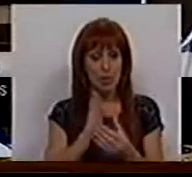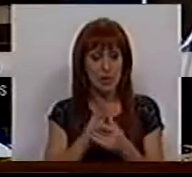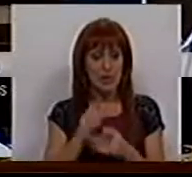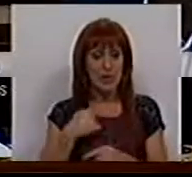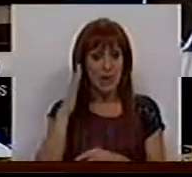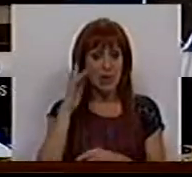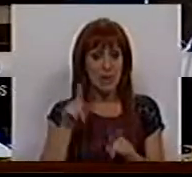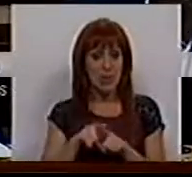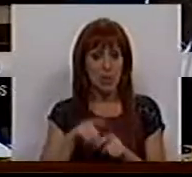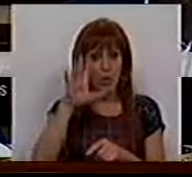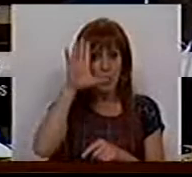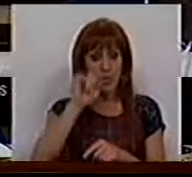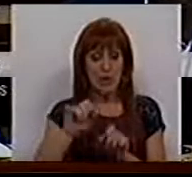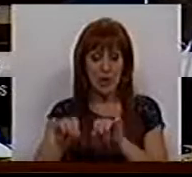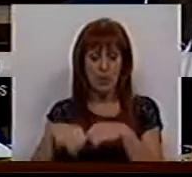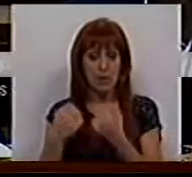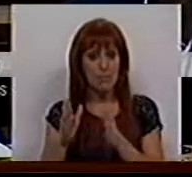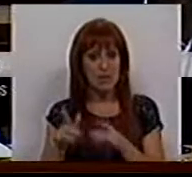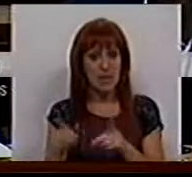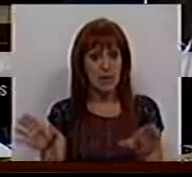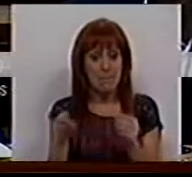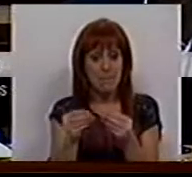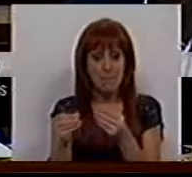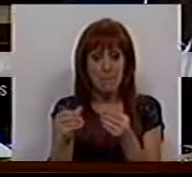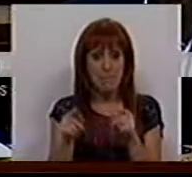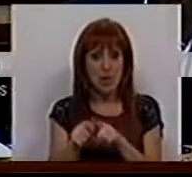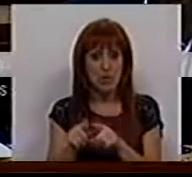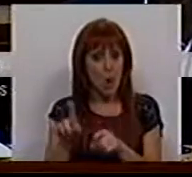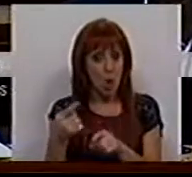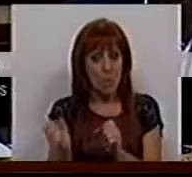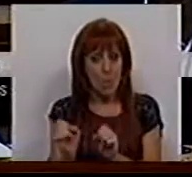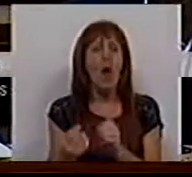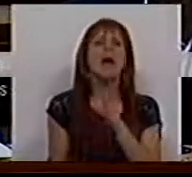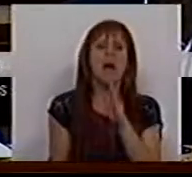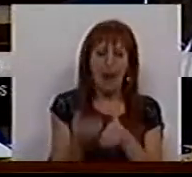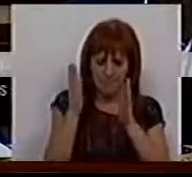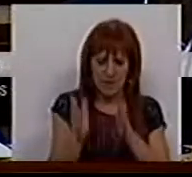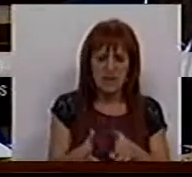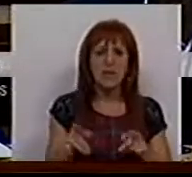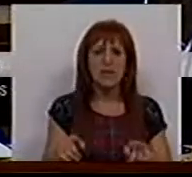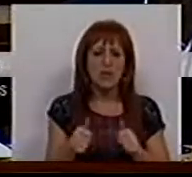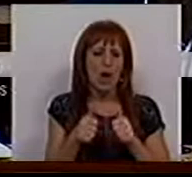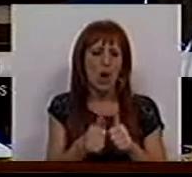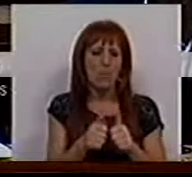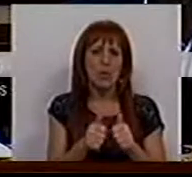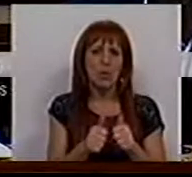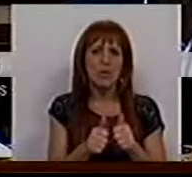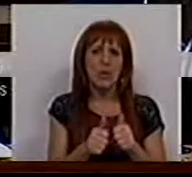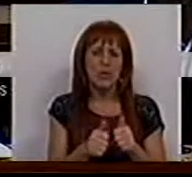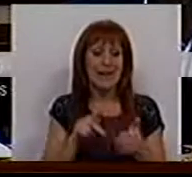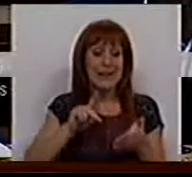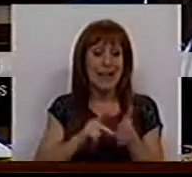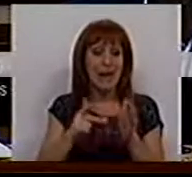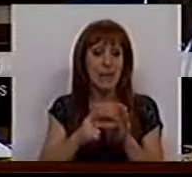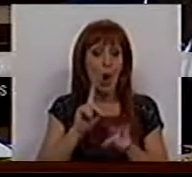e achamos que o Estado e a sociedade devem ter meios, e se não os têm, devem criá-los, de acompanhar